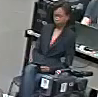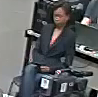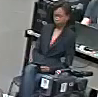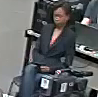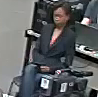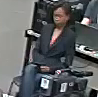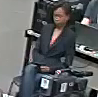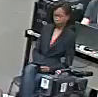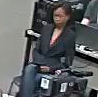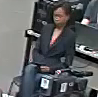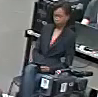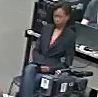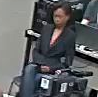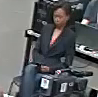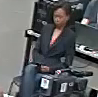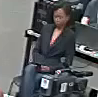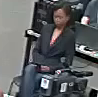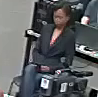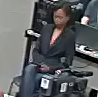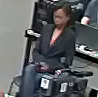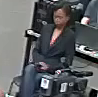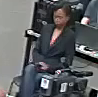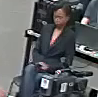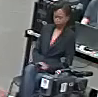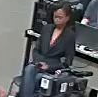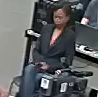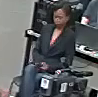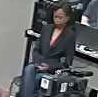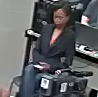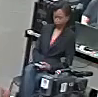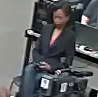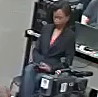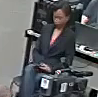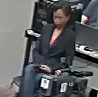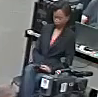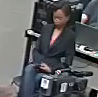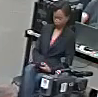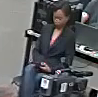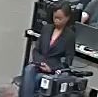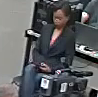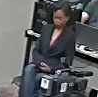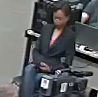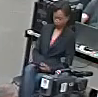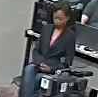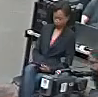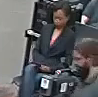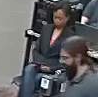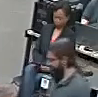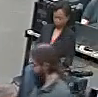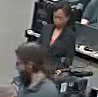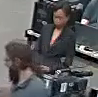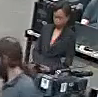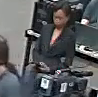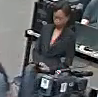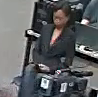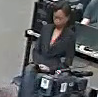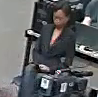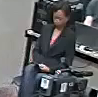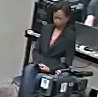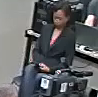acha ruim quando eles têm que sair lá um boa parte eu dou razão porque não tem condições do motorista ser